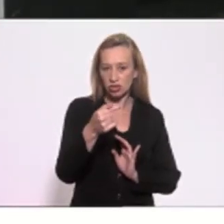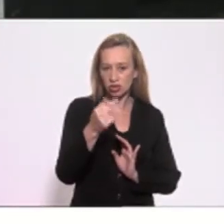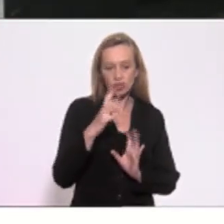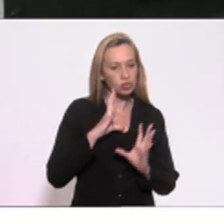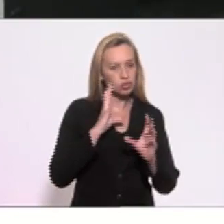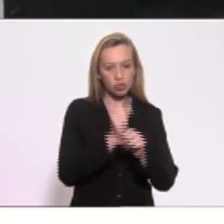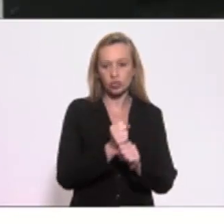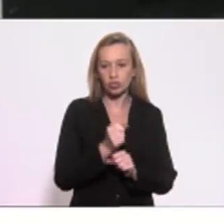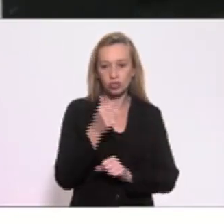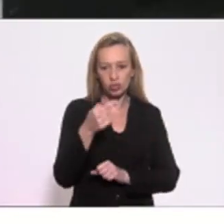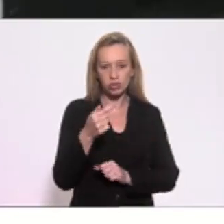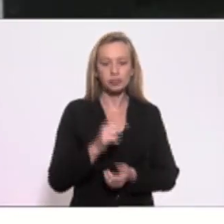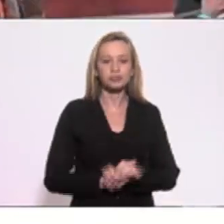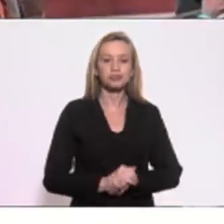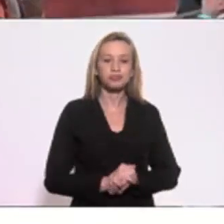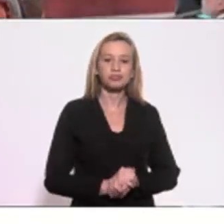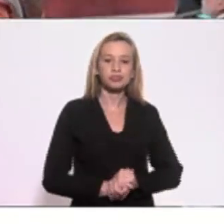todo.